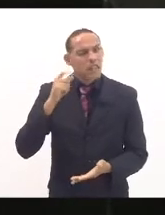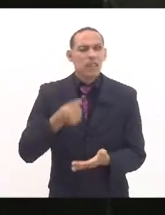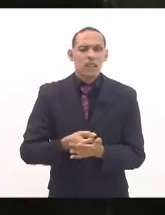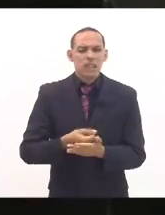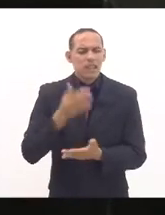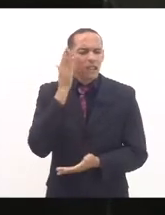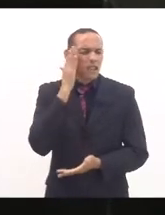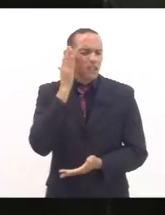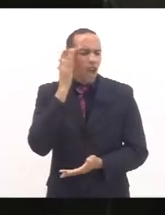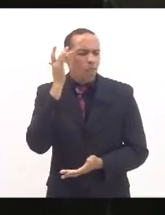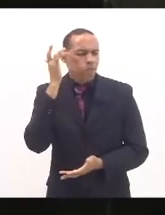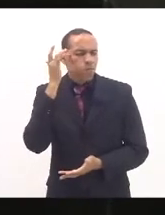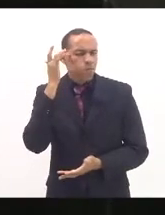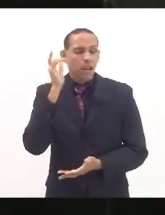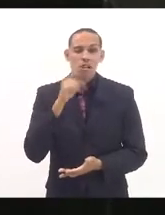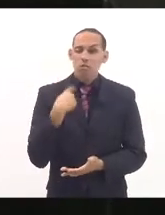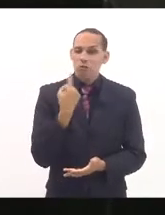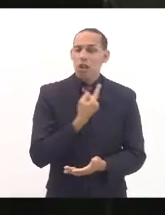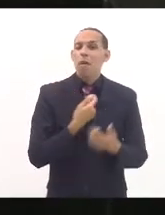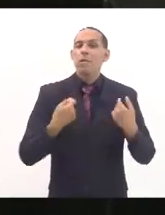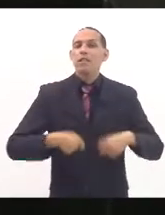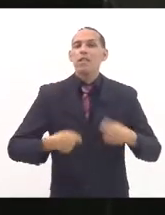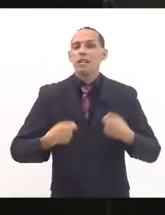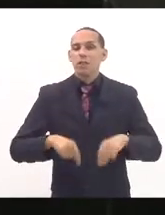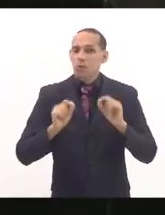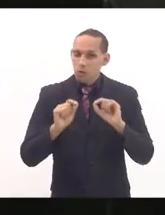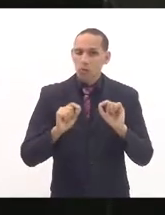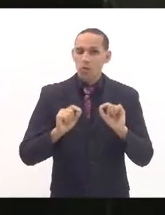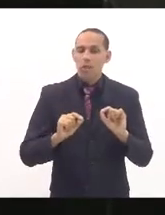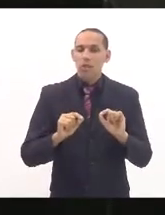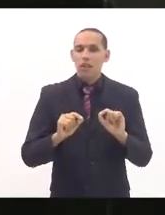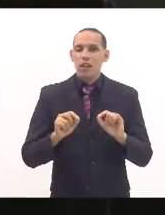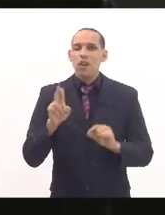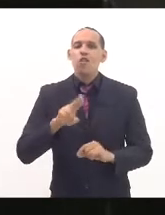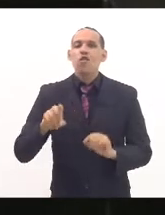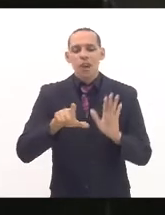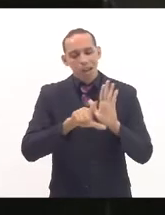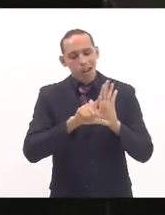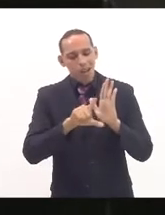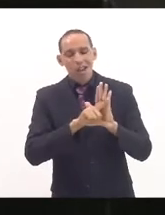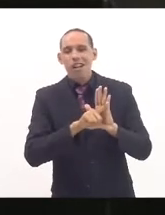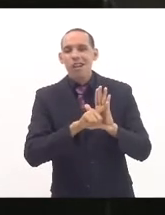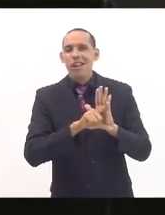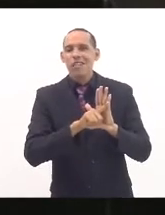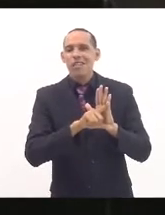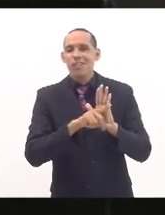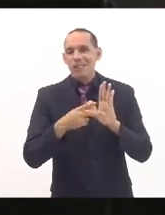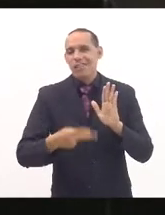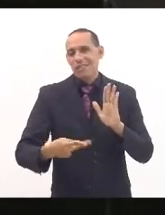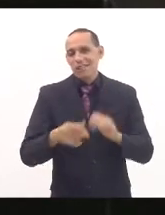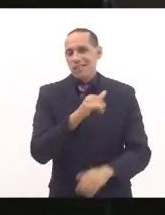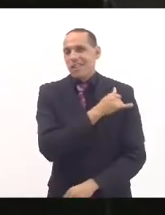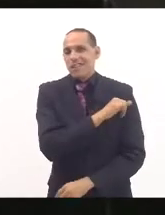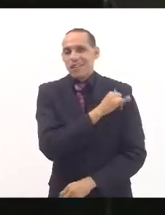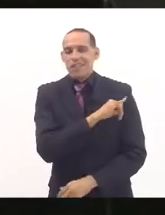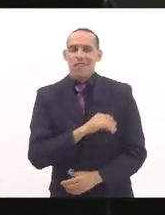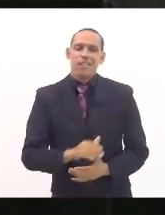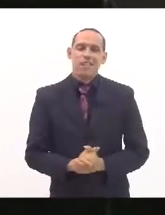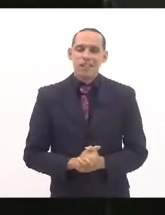discernimento. Mas nós temos que utilizar a legislação no estado do Rio de